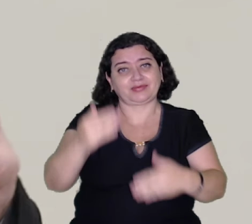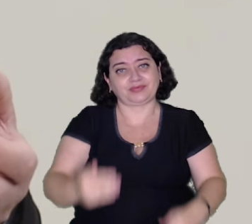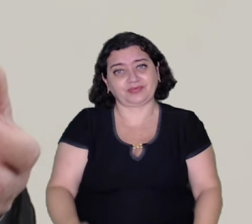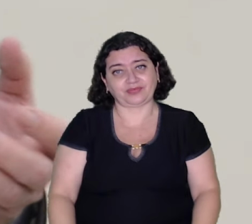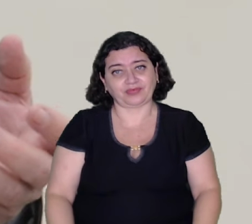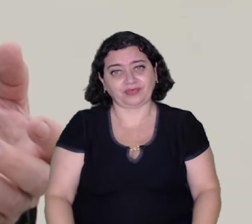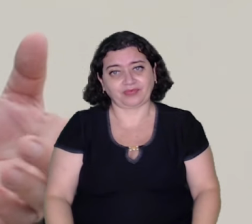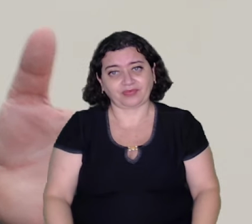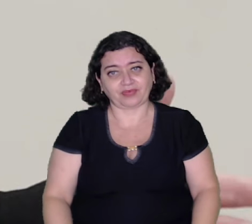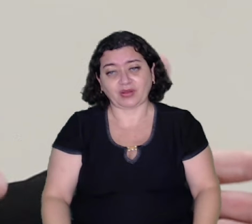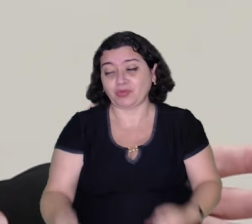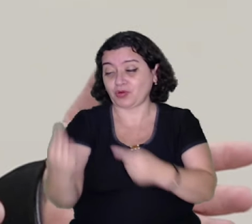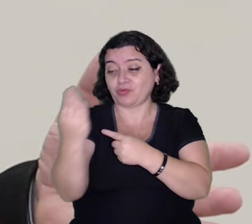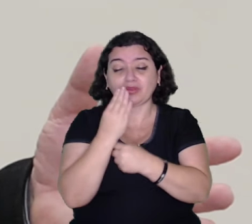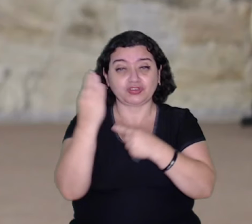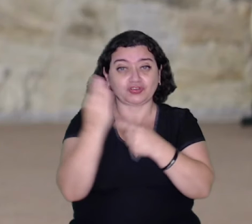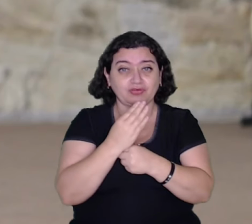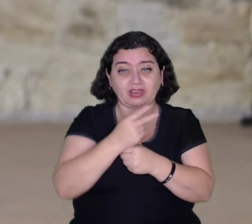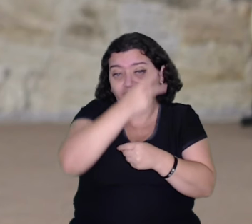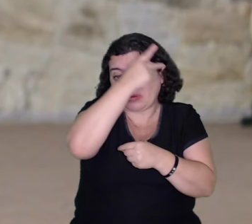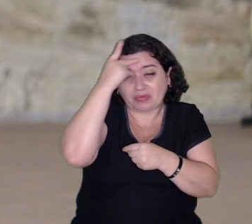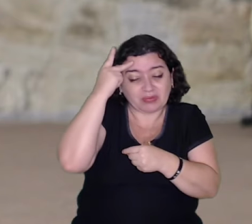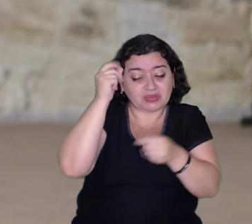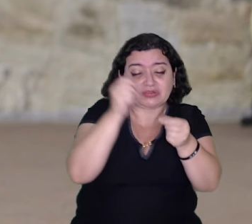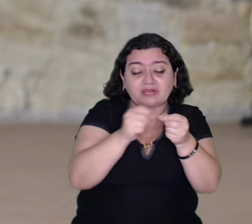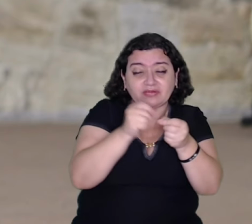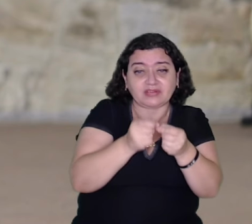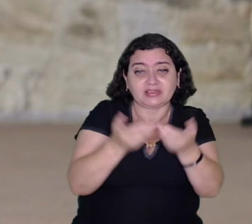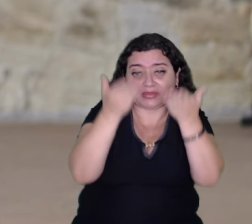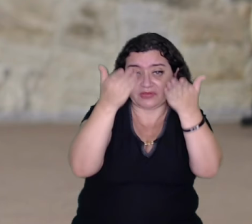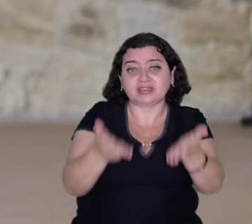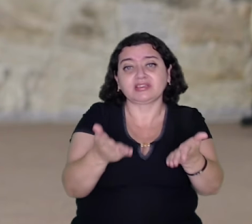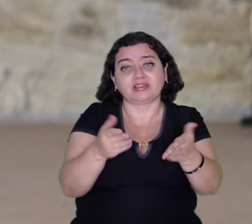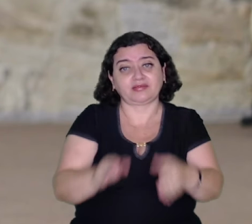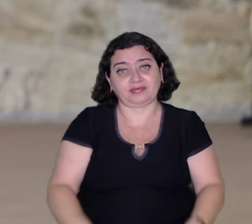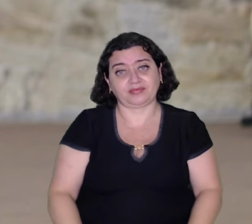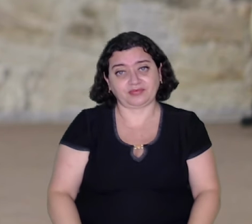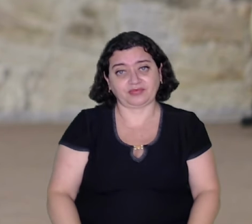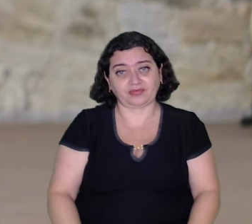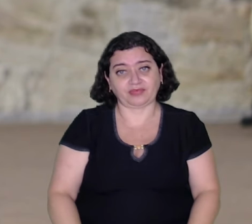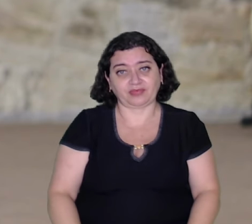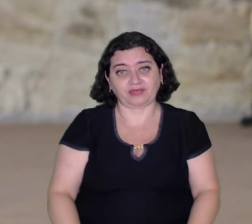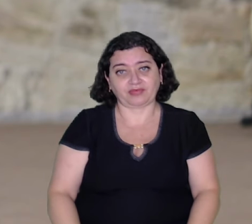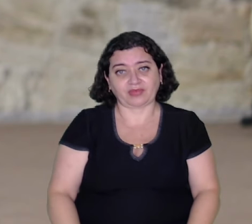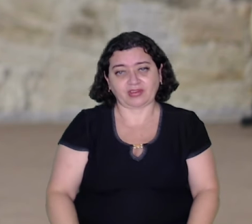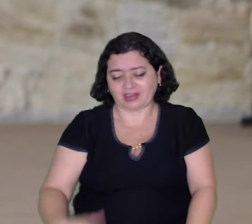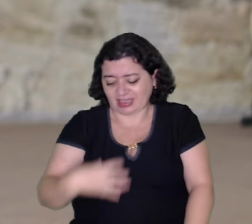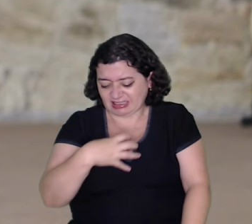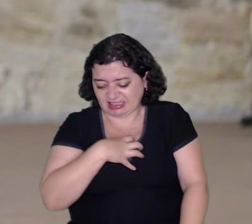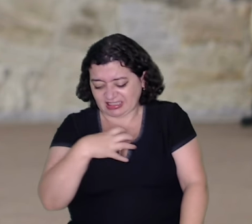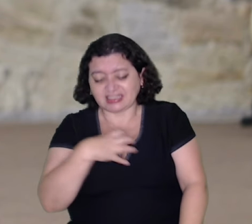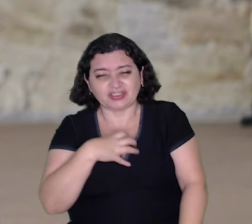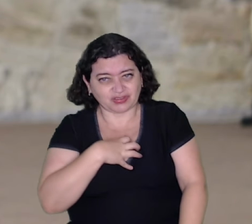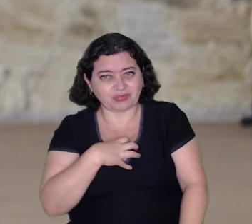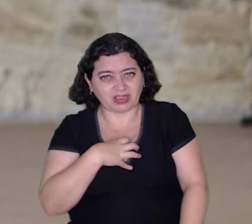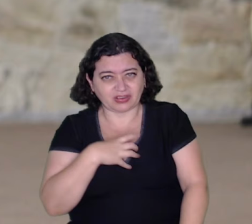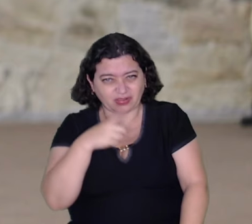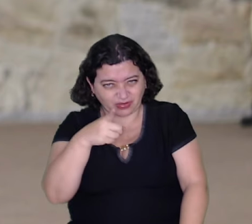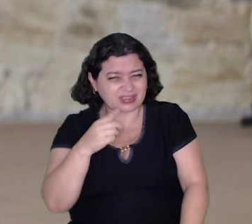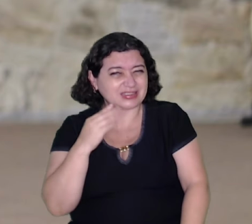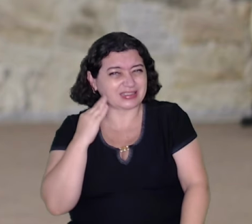por um favor que alguém fez a você. Quando você tem esse sentimento,